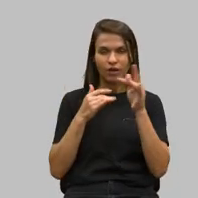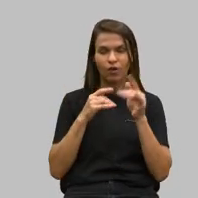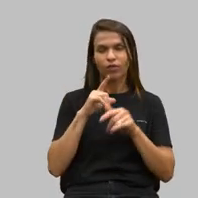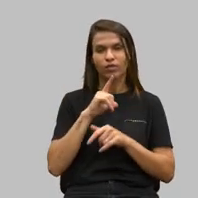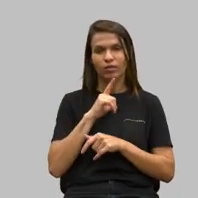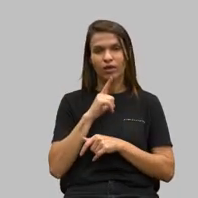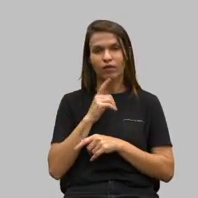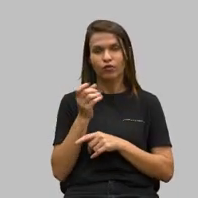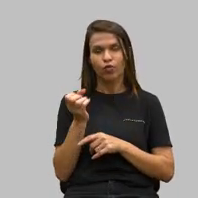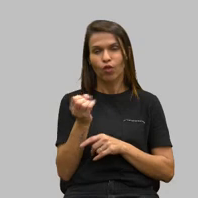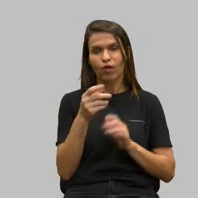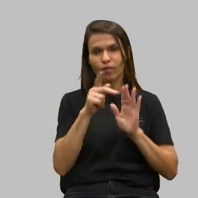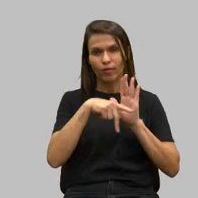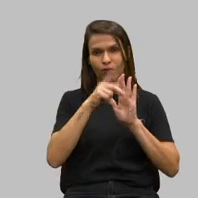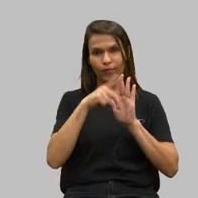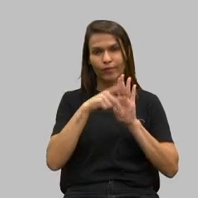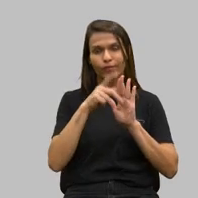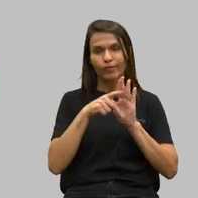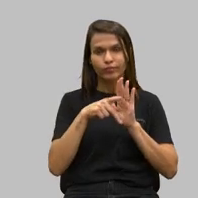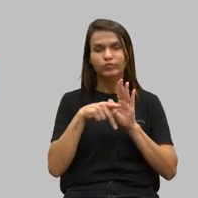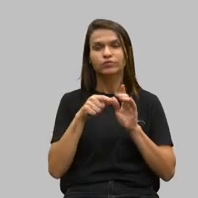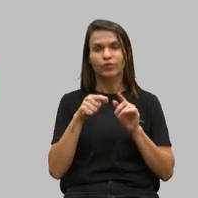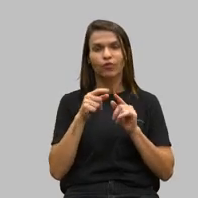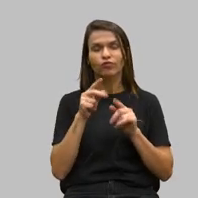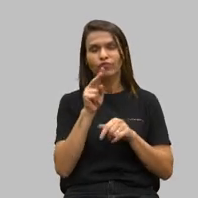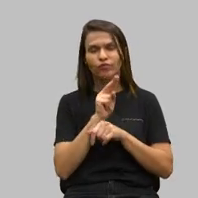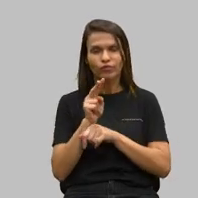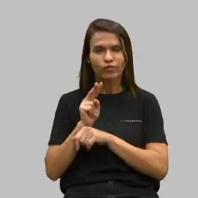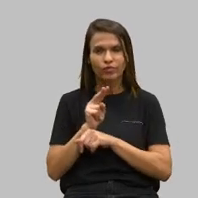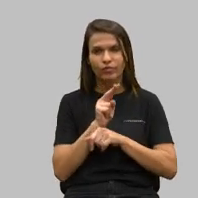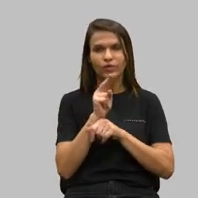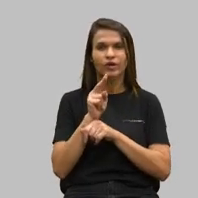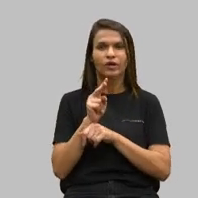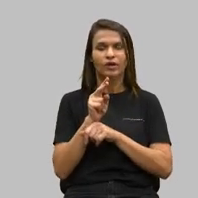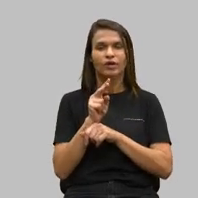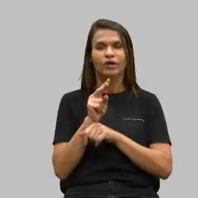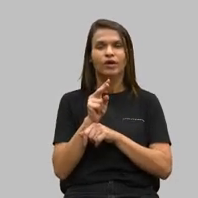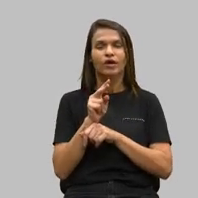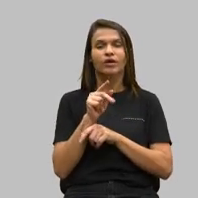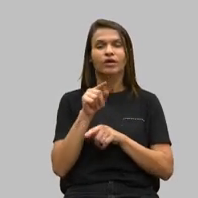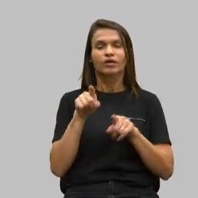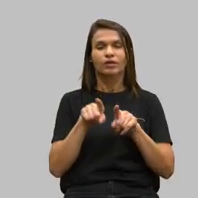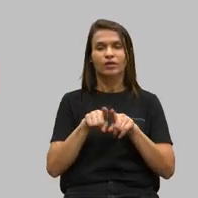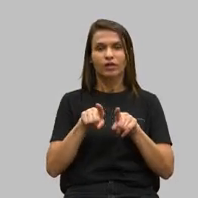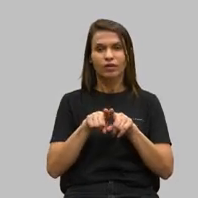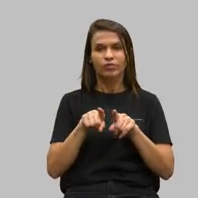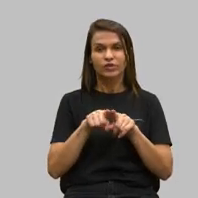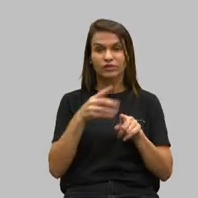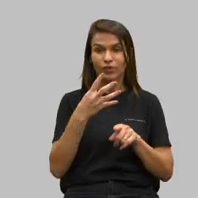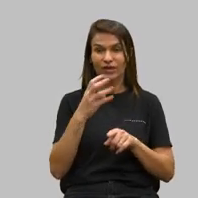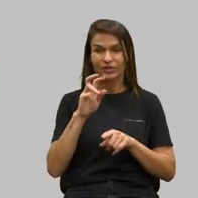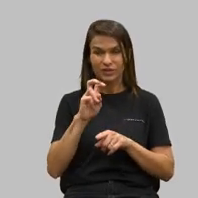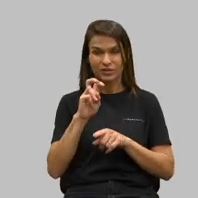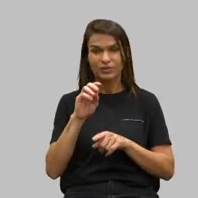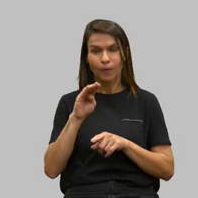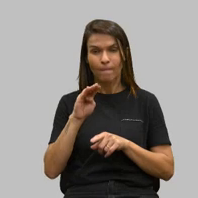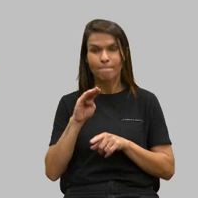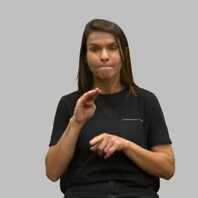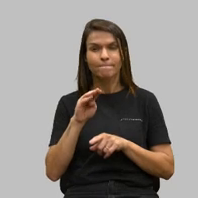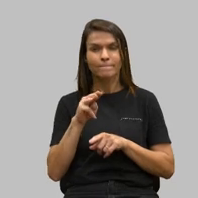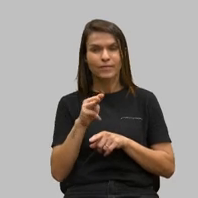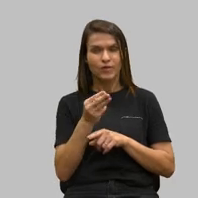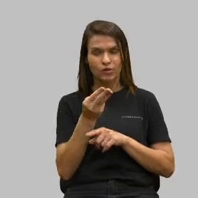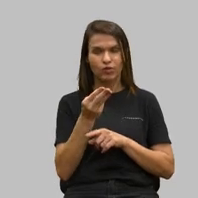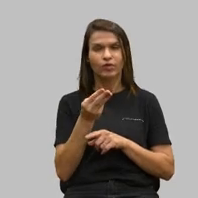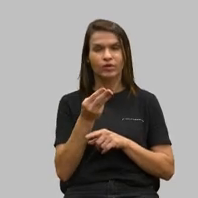o novo programa de vigilância de ambiental, Vigiar Água, Vigilizar e Vigiar, são R$ 45 milhões e R$ a